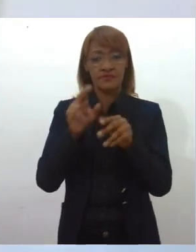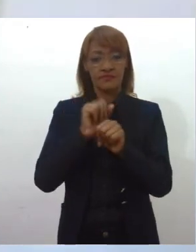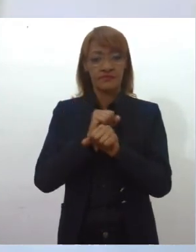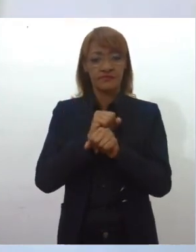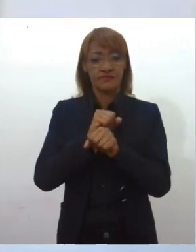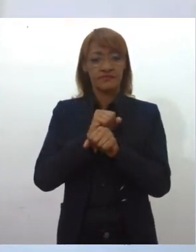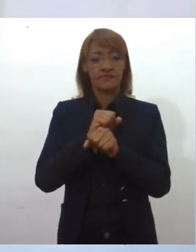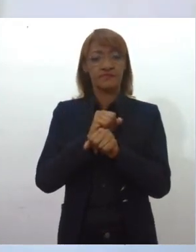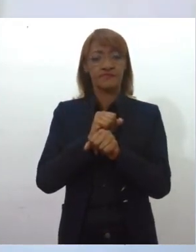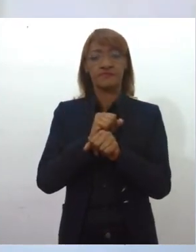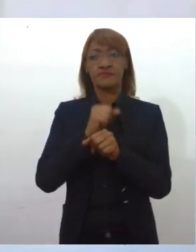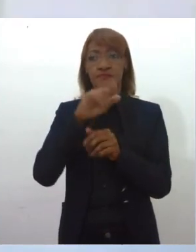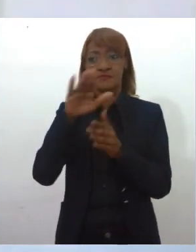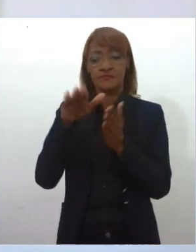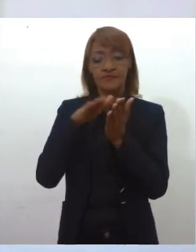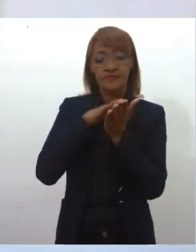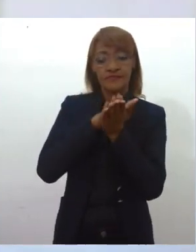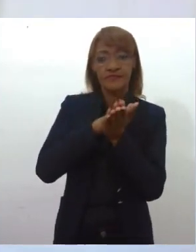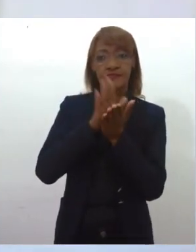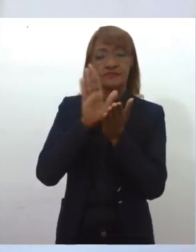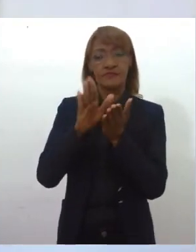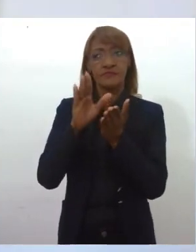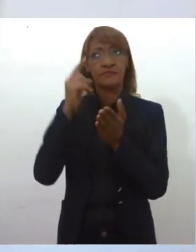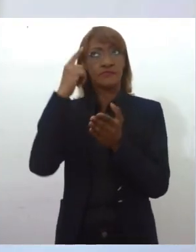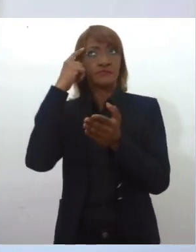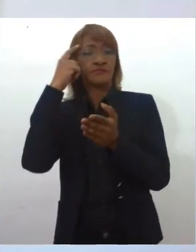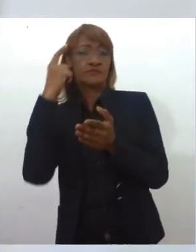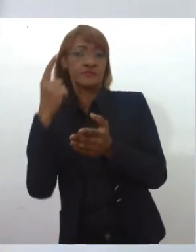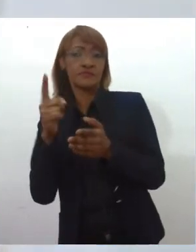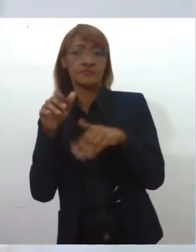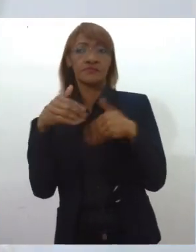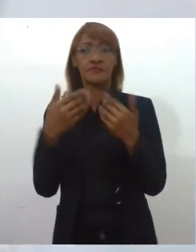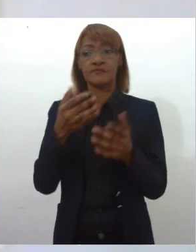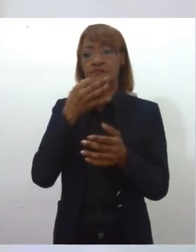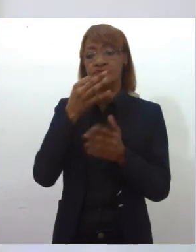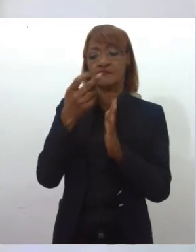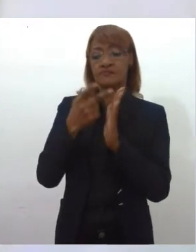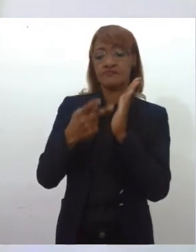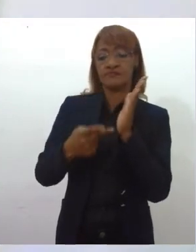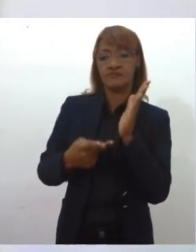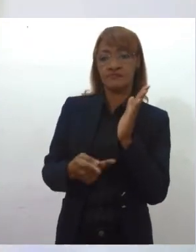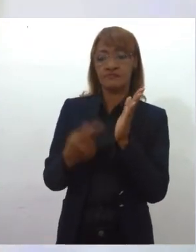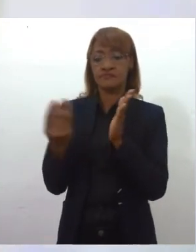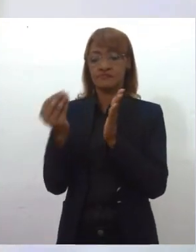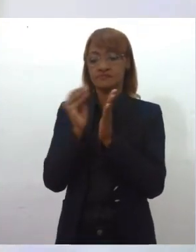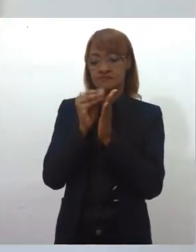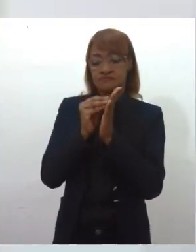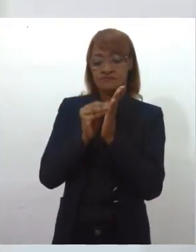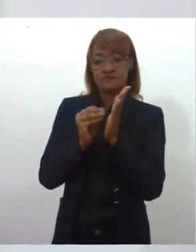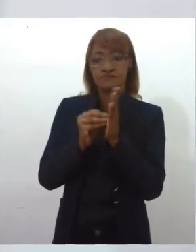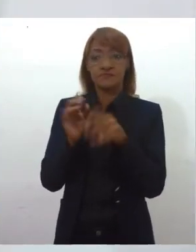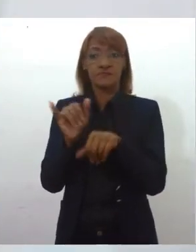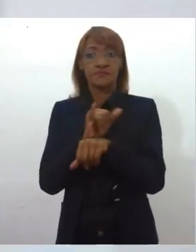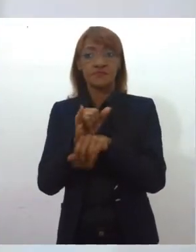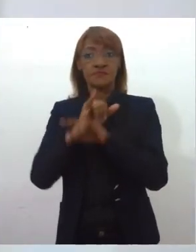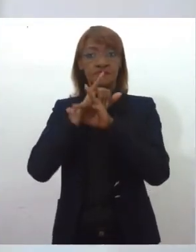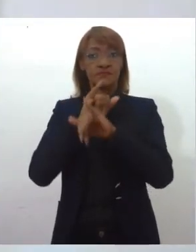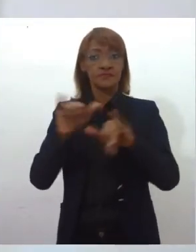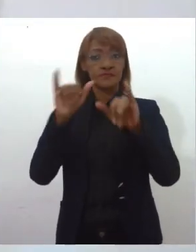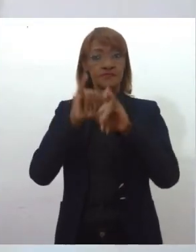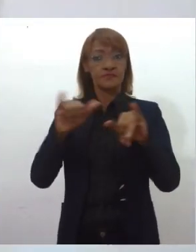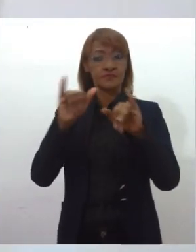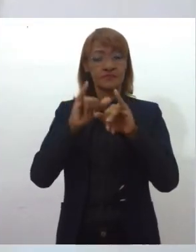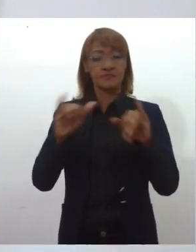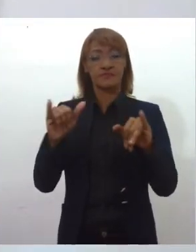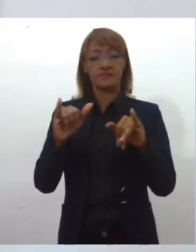vai, né, colocar ali qual a ideia dele de um projeto e ações estratégicas de divulgação